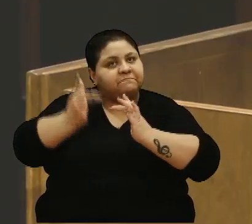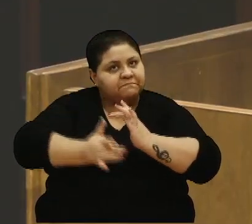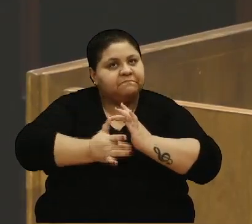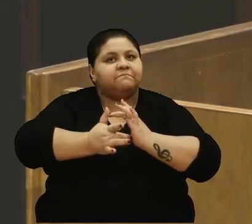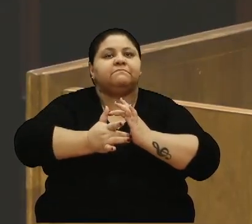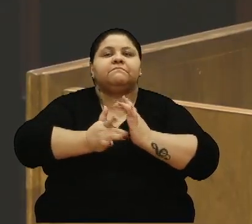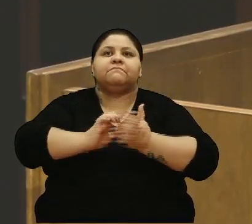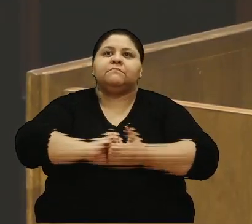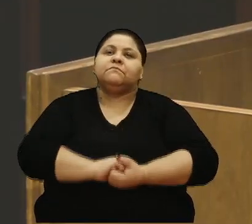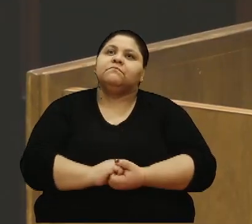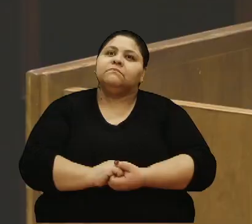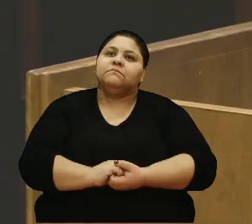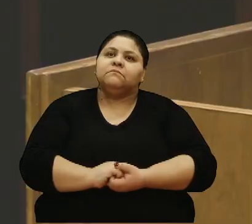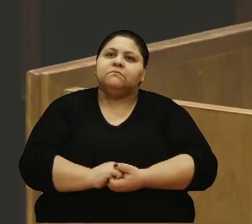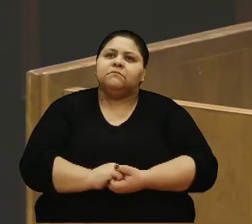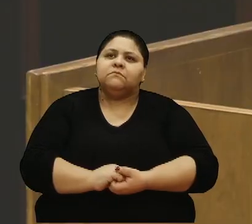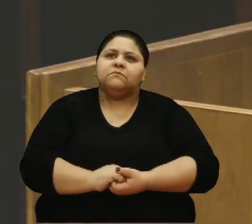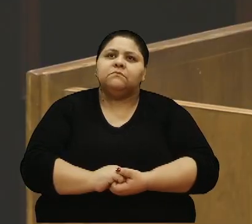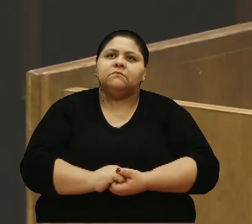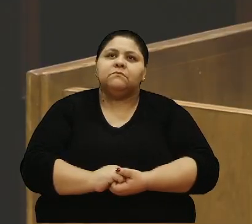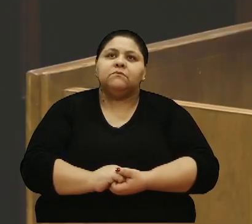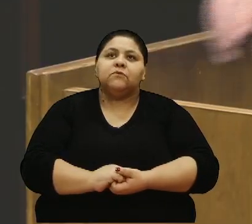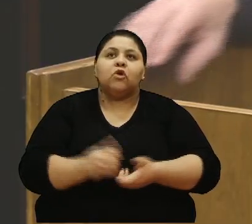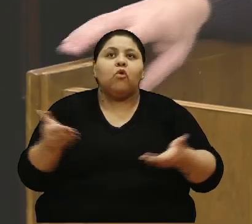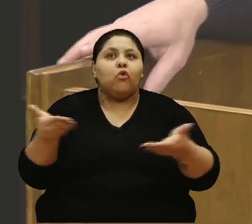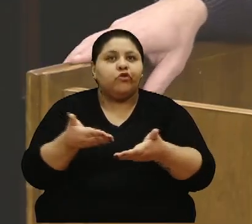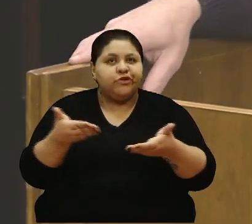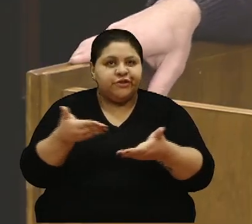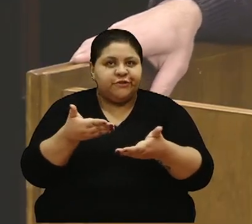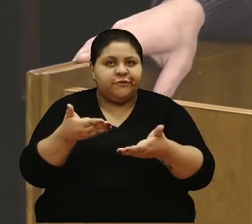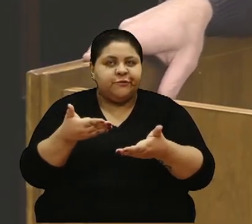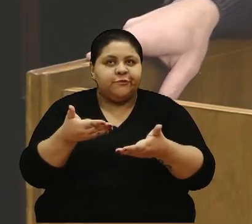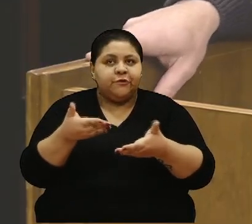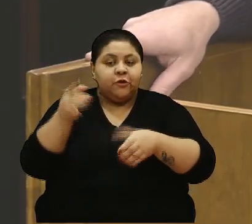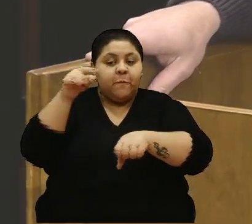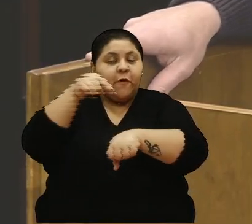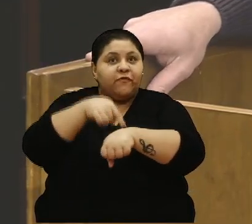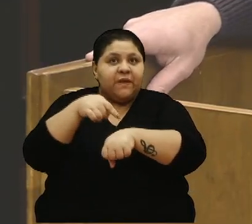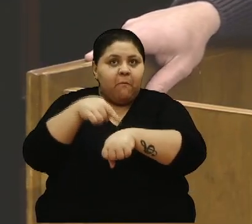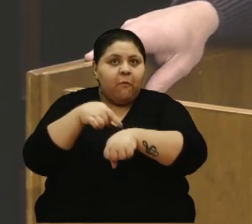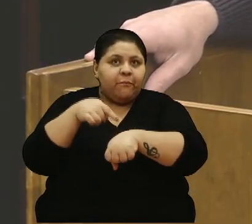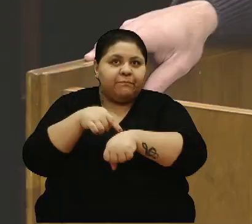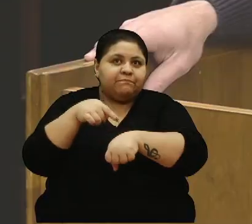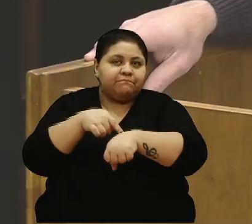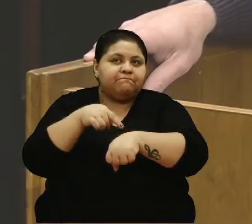sociais. Usar meu tempo hoje